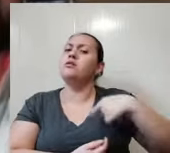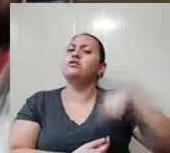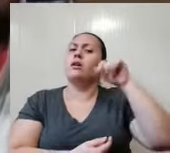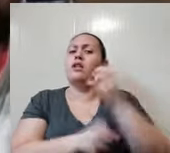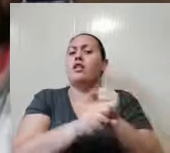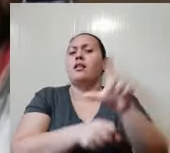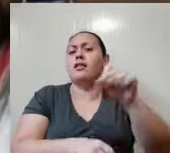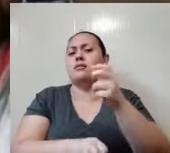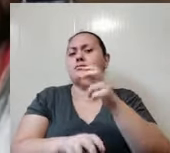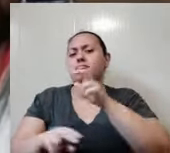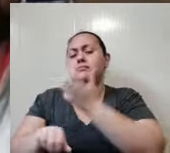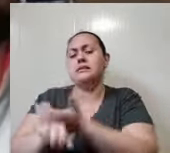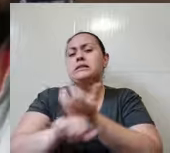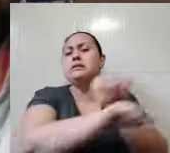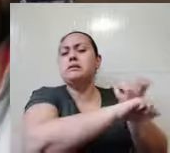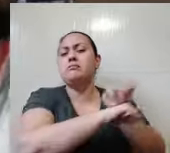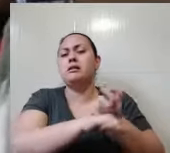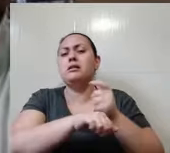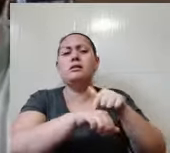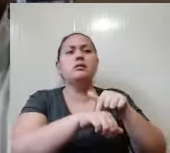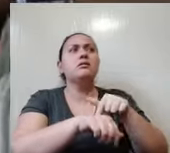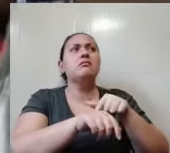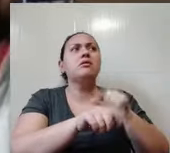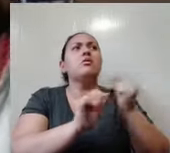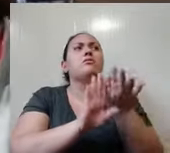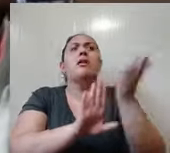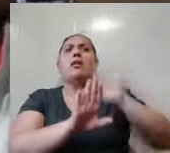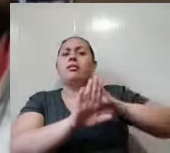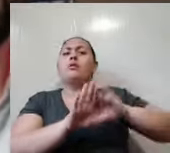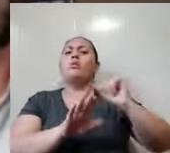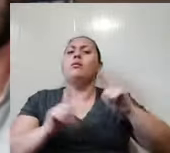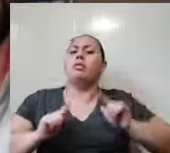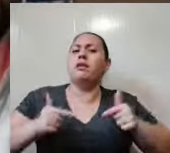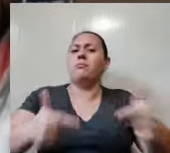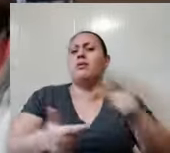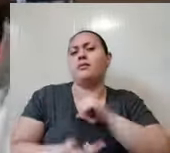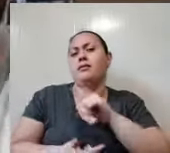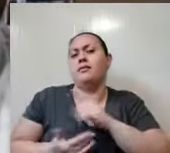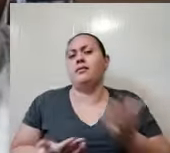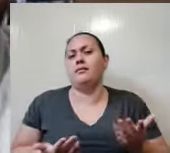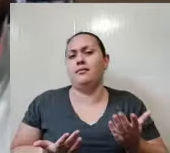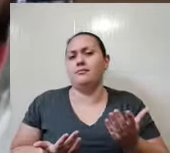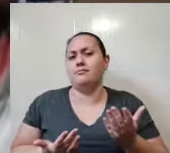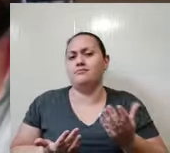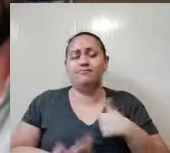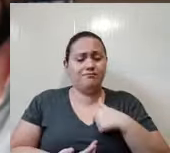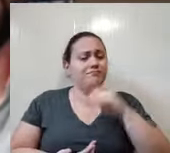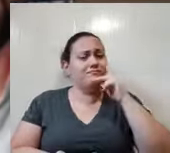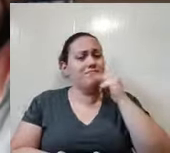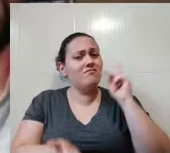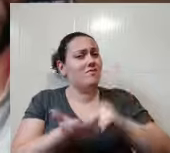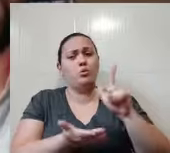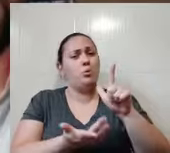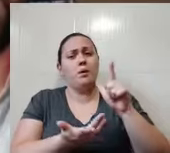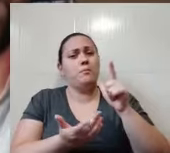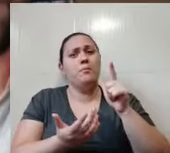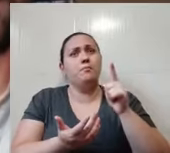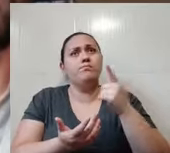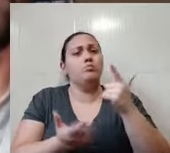em algum momento, e se eu escolher tirar 10 em todas as cadeiras, qual é o preço que isso vai ter? E eu diria